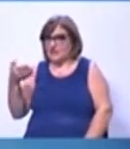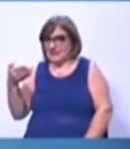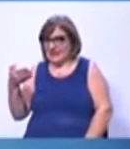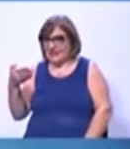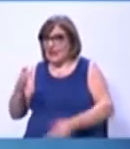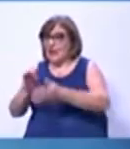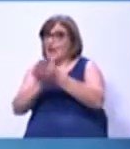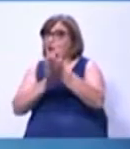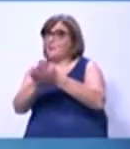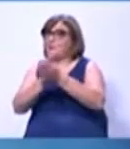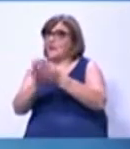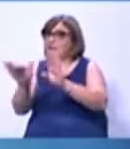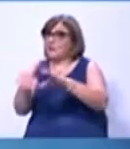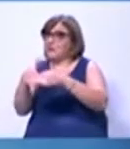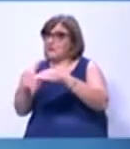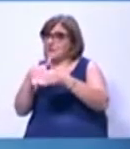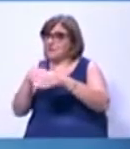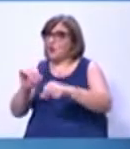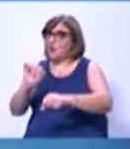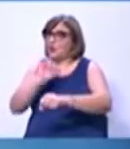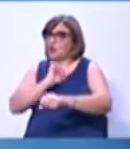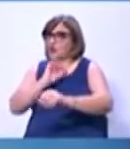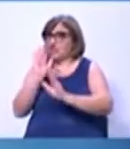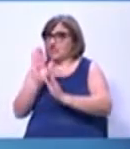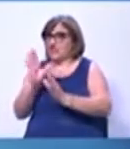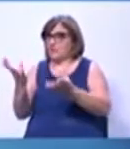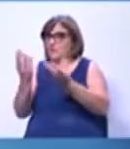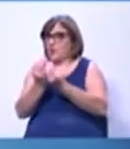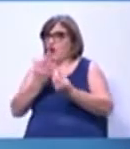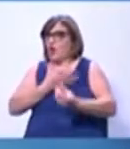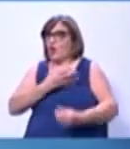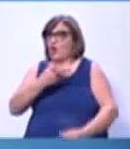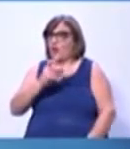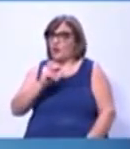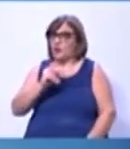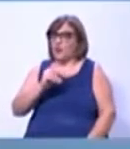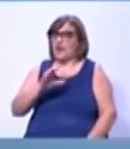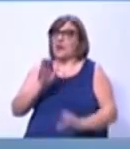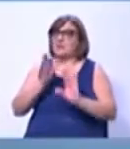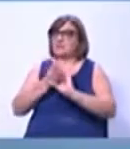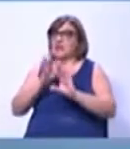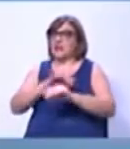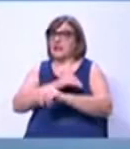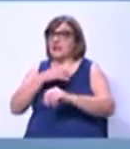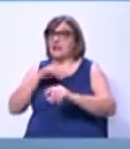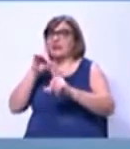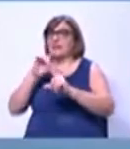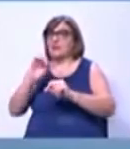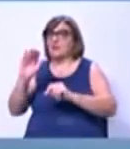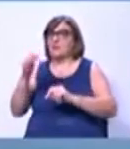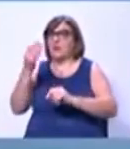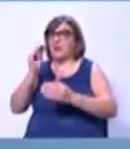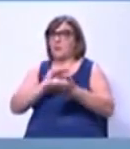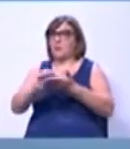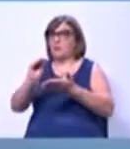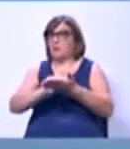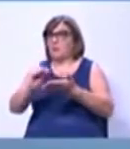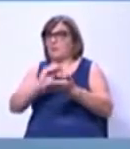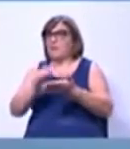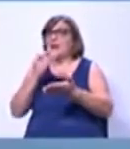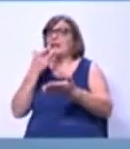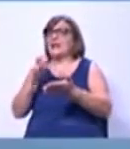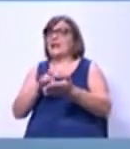22-508-3297. Aproveite, participe. Comigo já tenho a doutora Clementina Almeida, é psicóloga clínica e, sobretudo, é autora e mãe